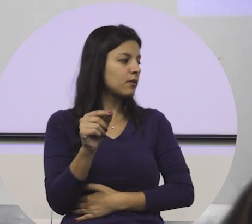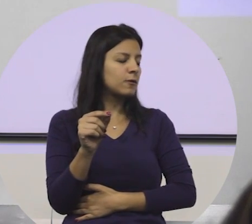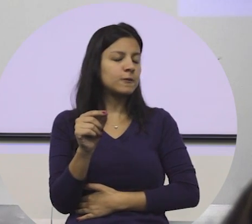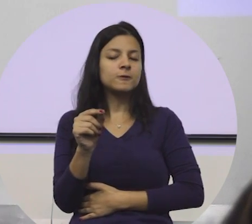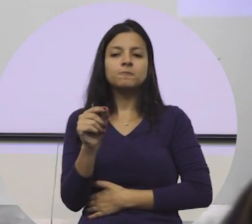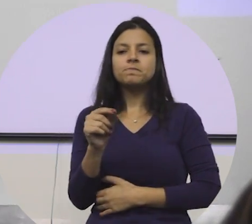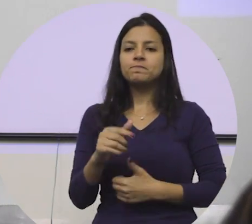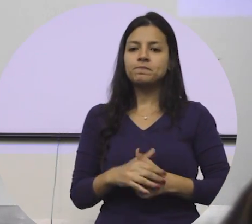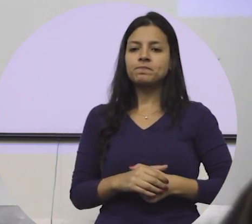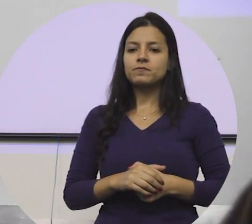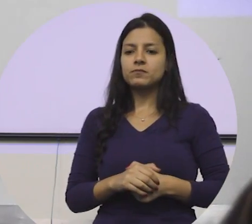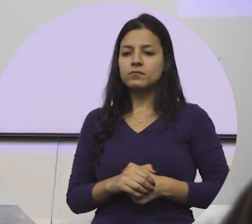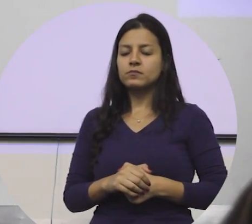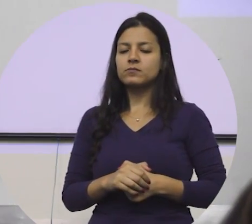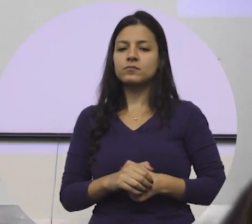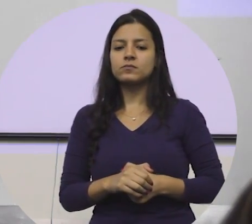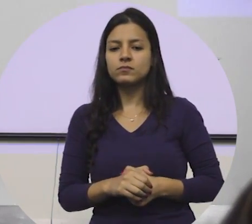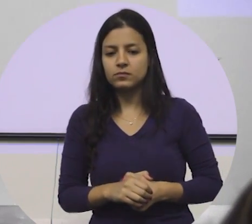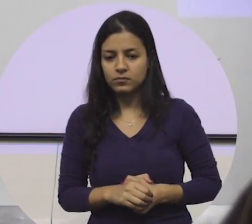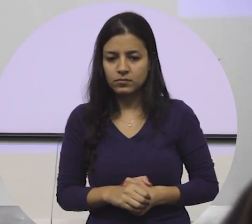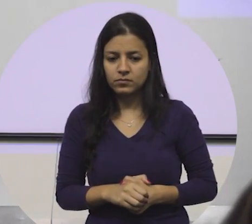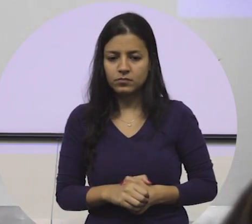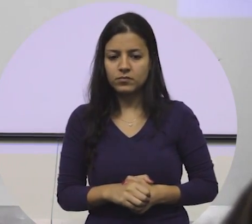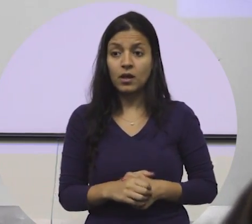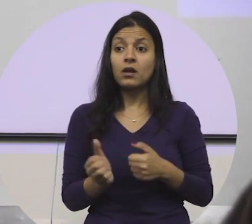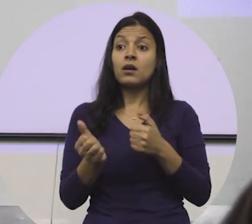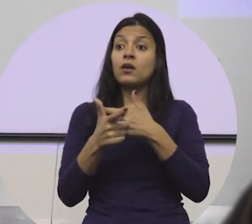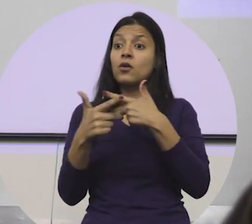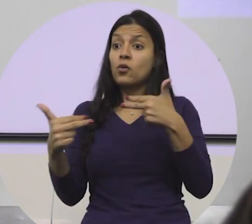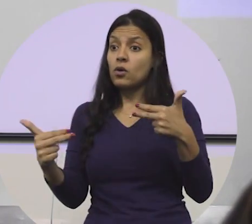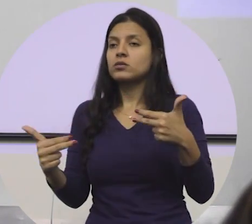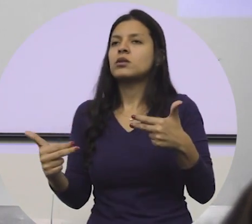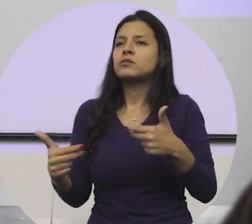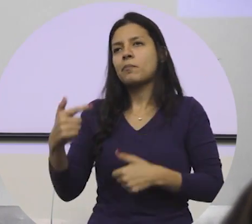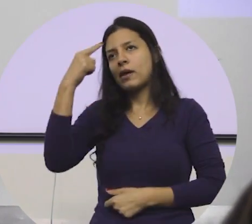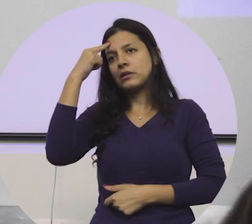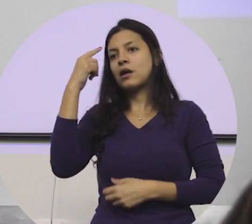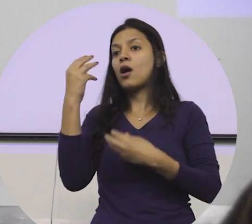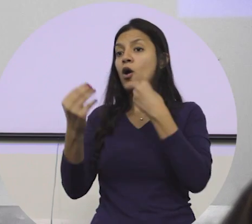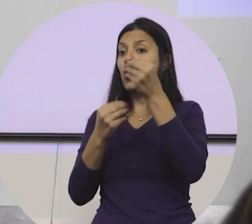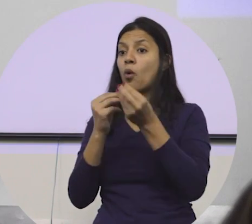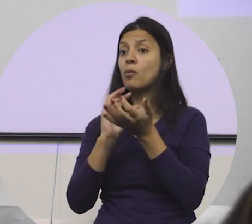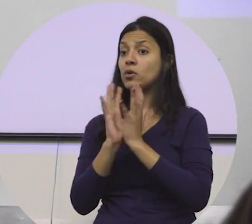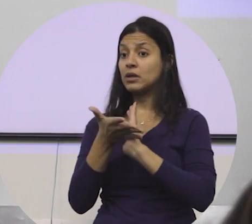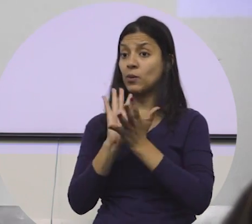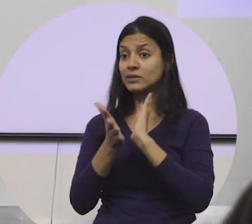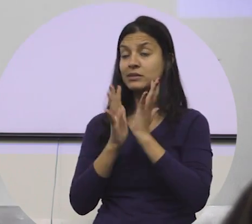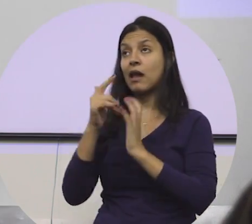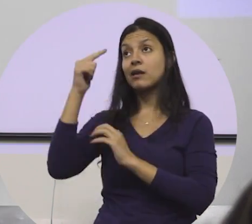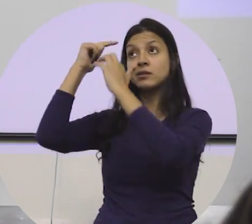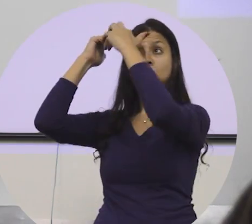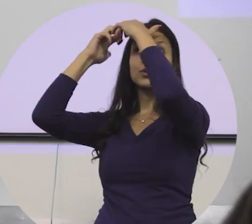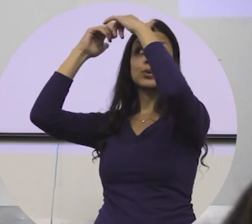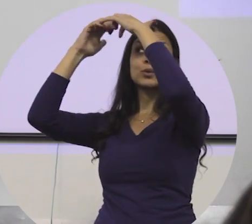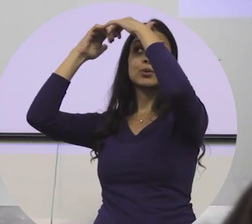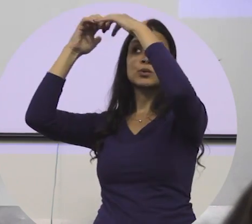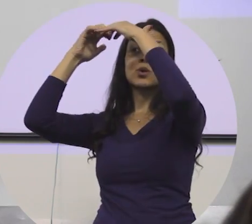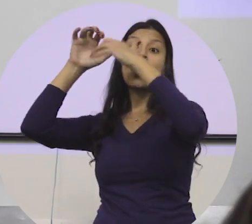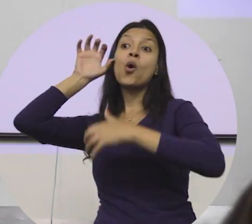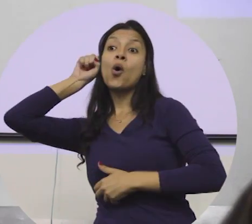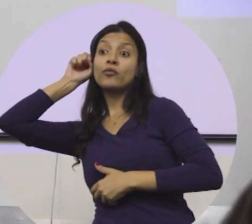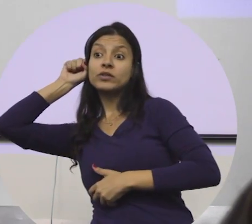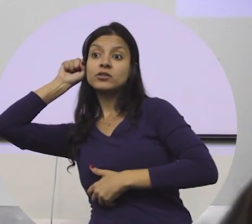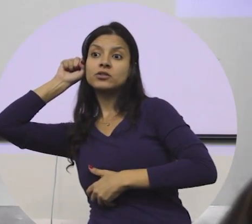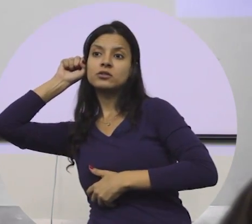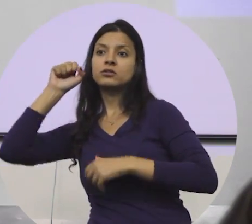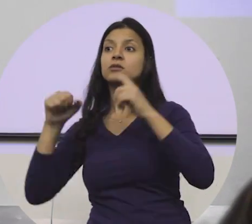nos fazem pensar em como que a língua de sinais é processada na cabeça da pessoa ouvinte e na